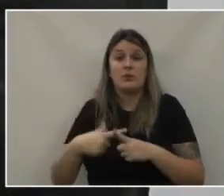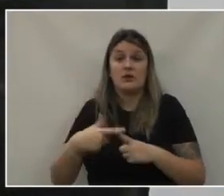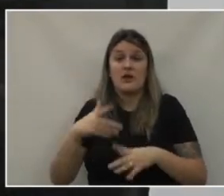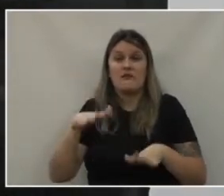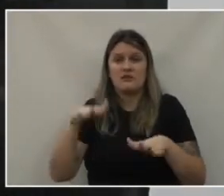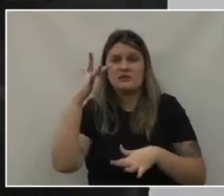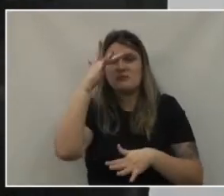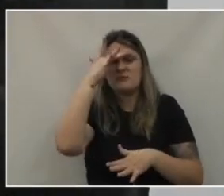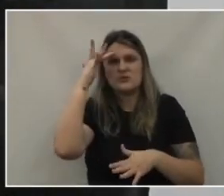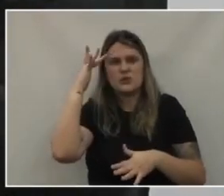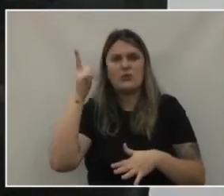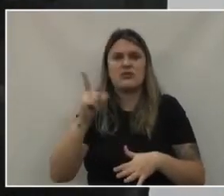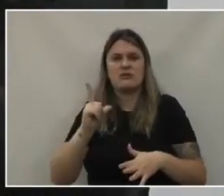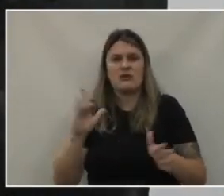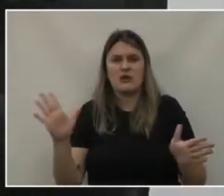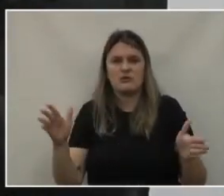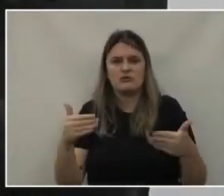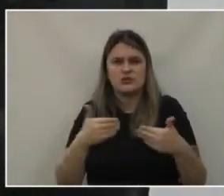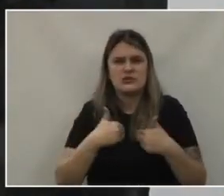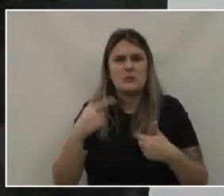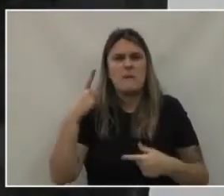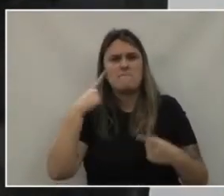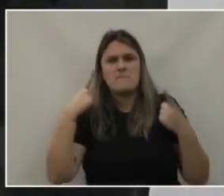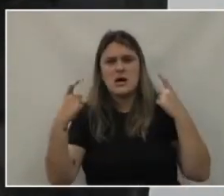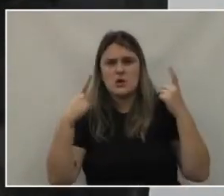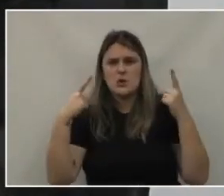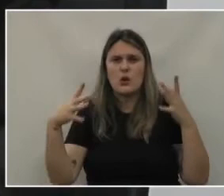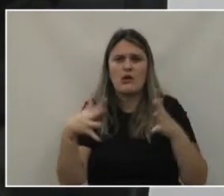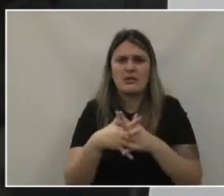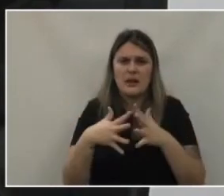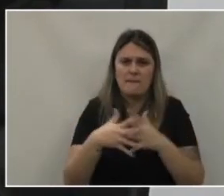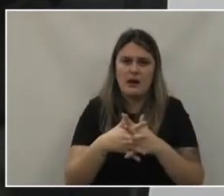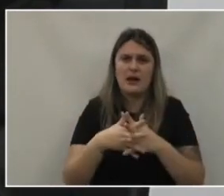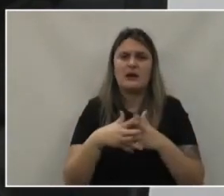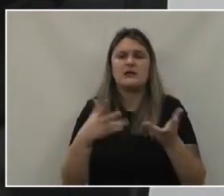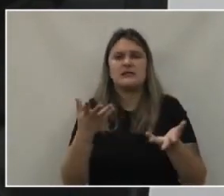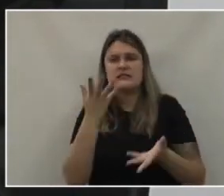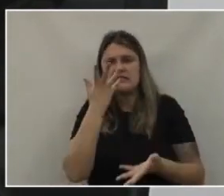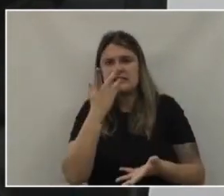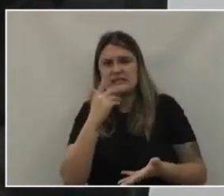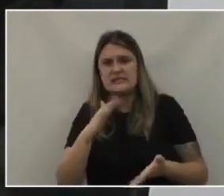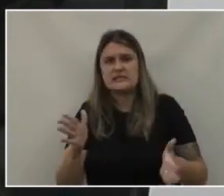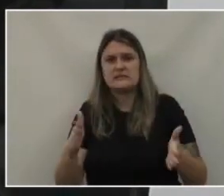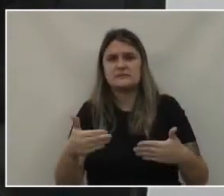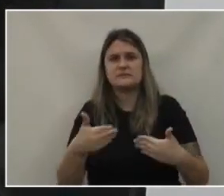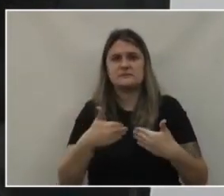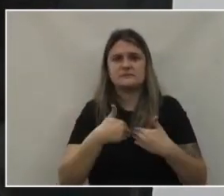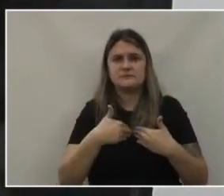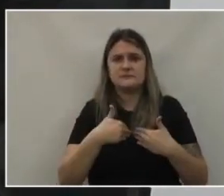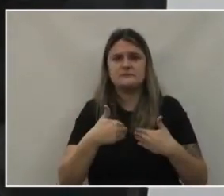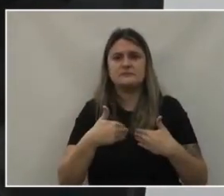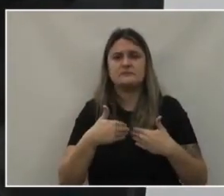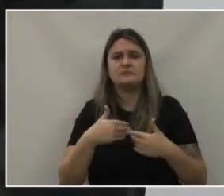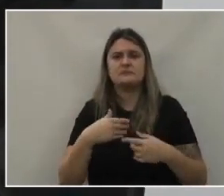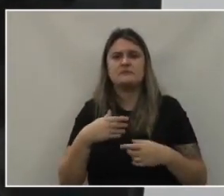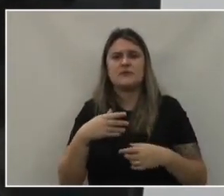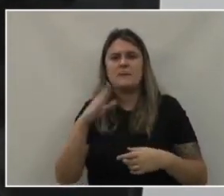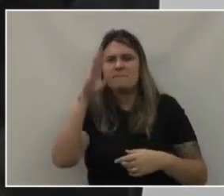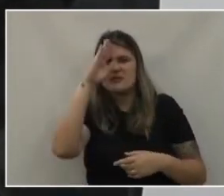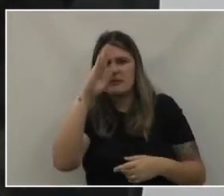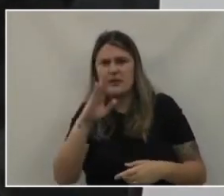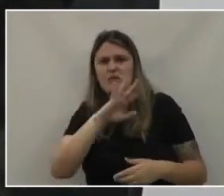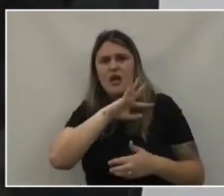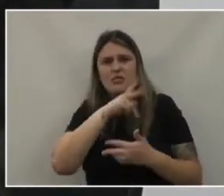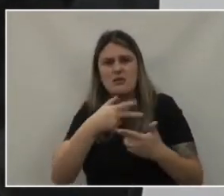pessoas com autismo, né, isso aí, o barulho, ele incomoda muito uma criança autista. Principalmente os